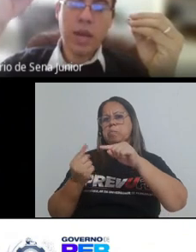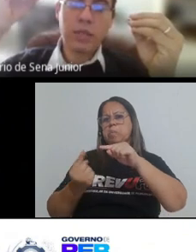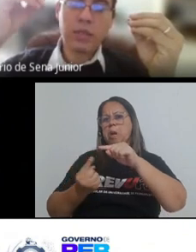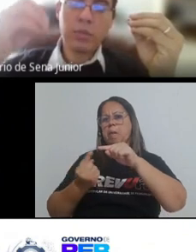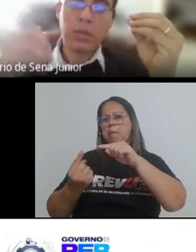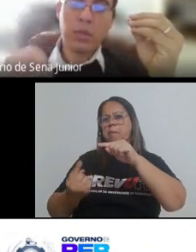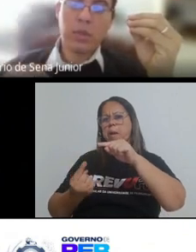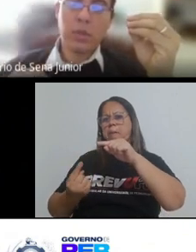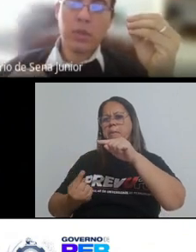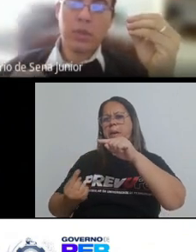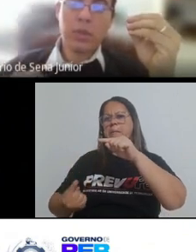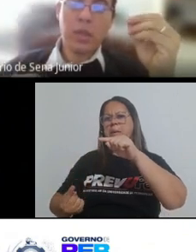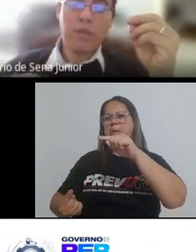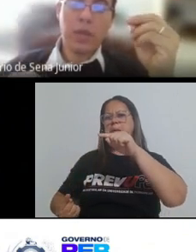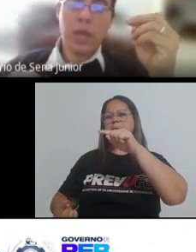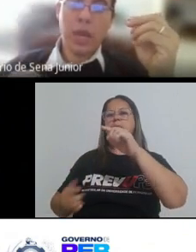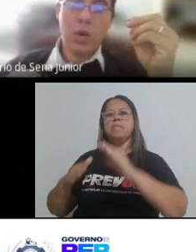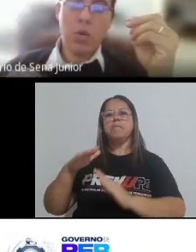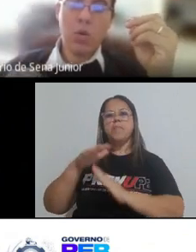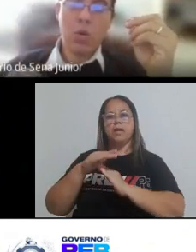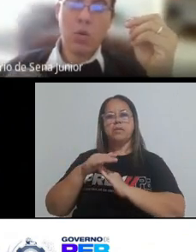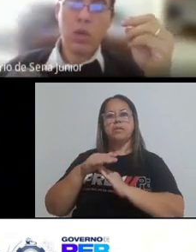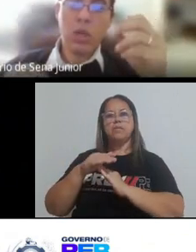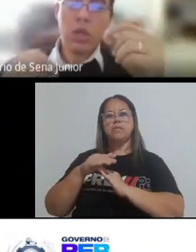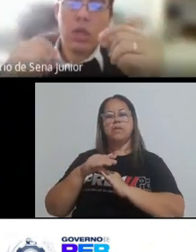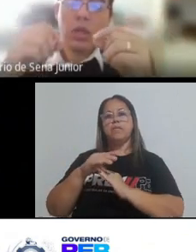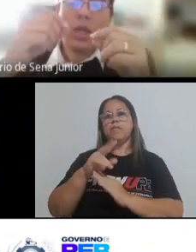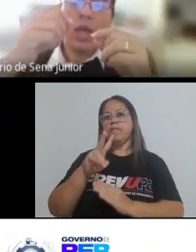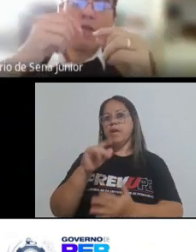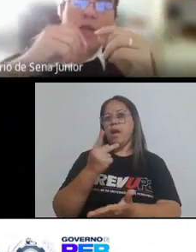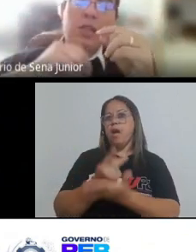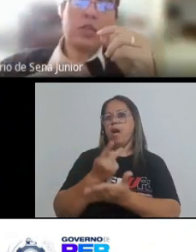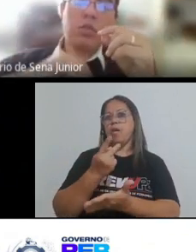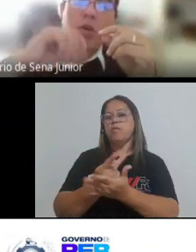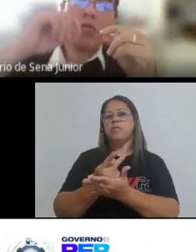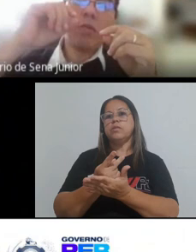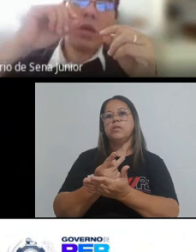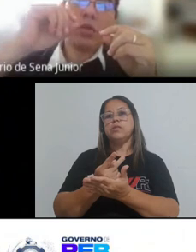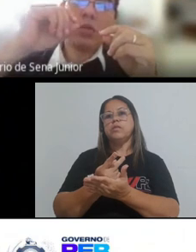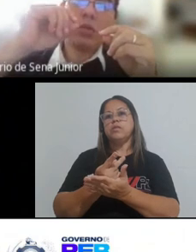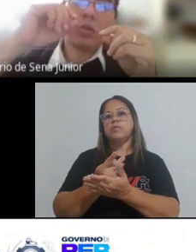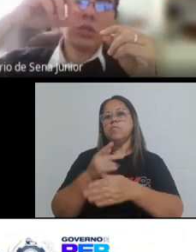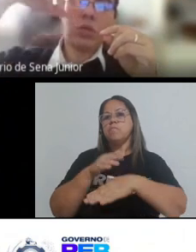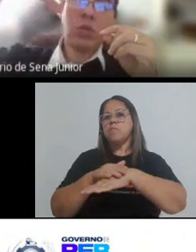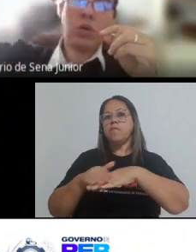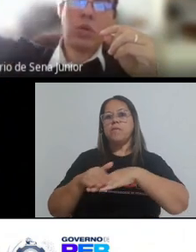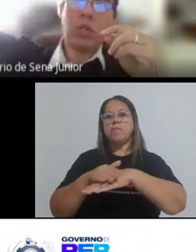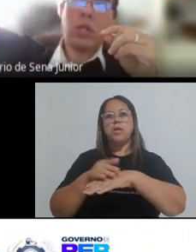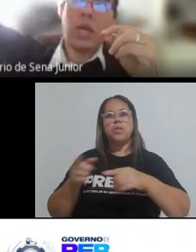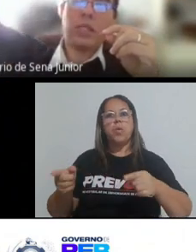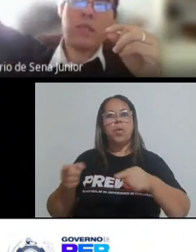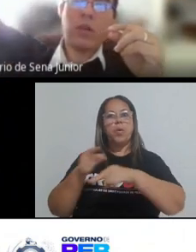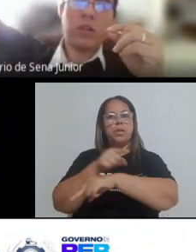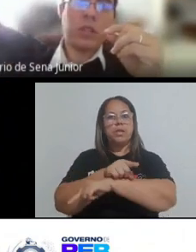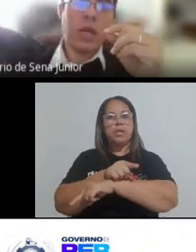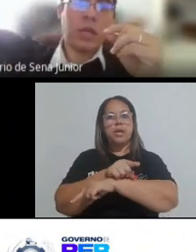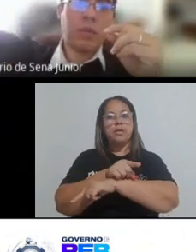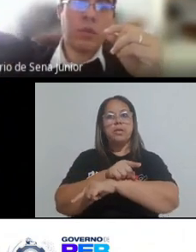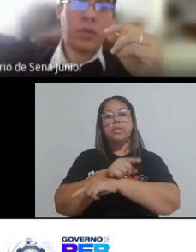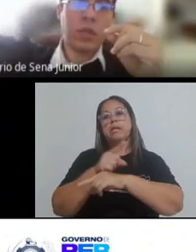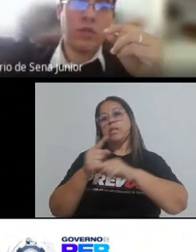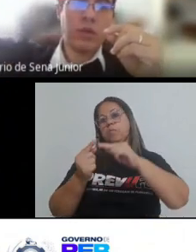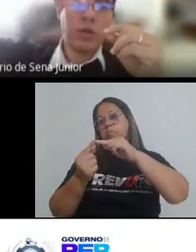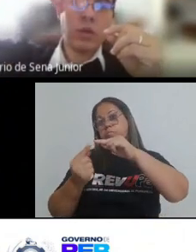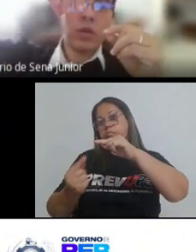máxima deverá ocorrer na inversão de movimento, ou seja, quando ele desce a velocidade